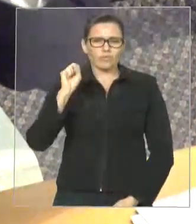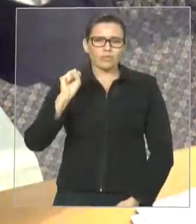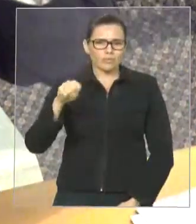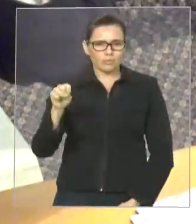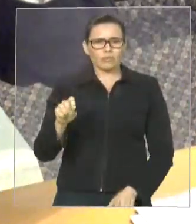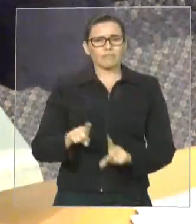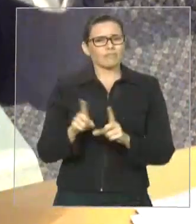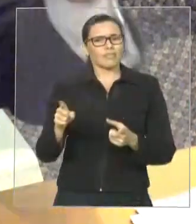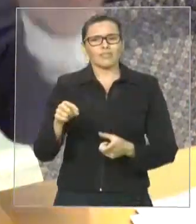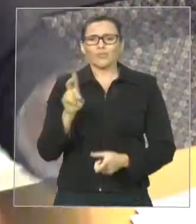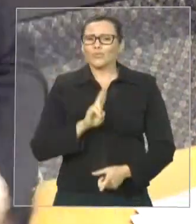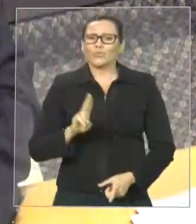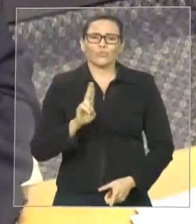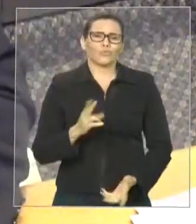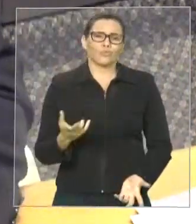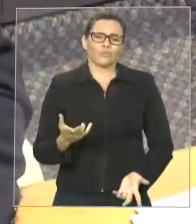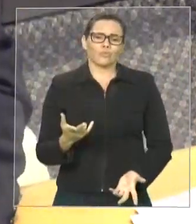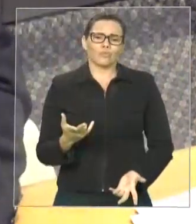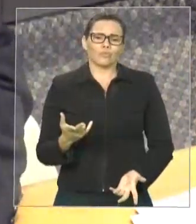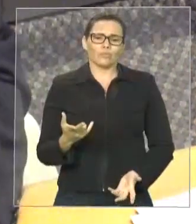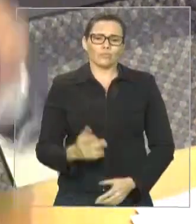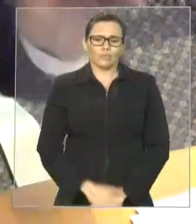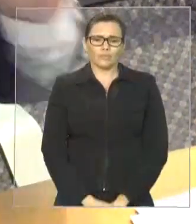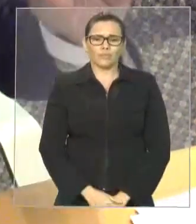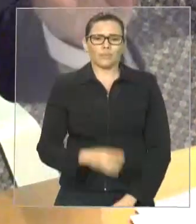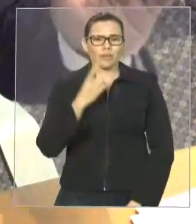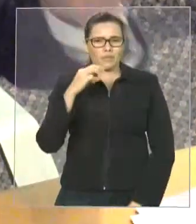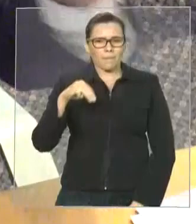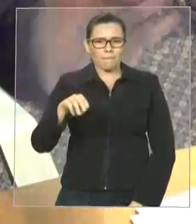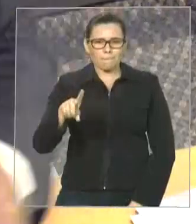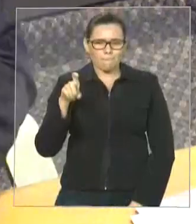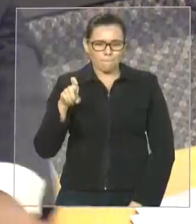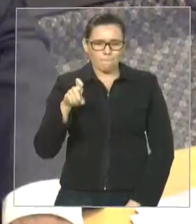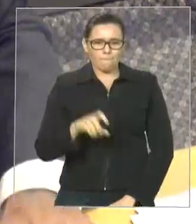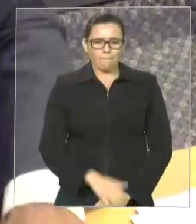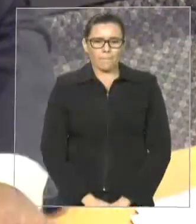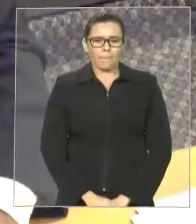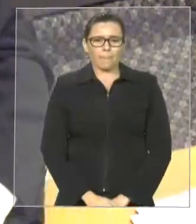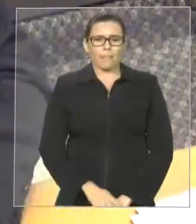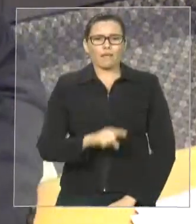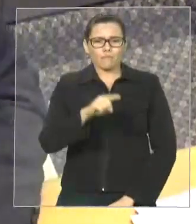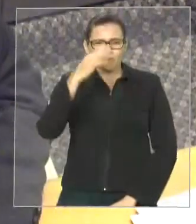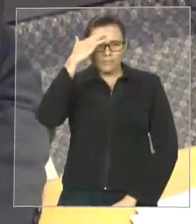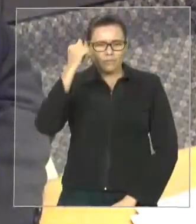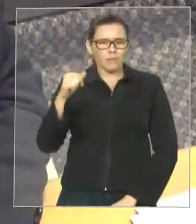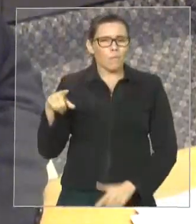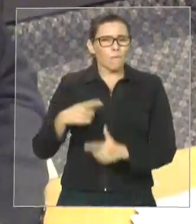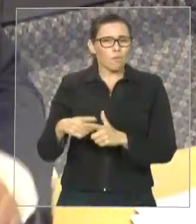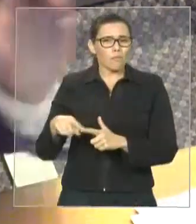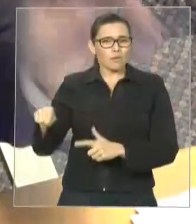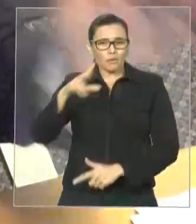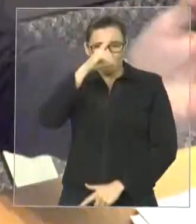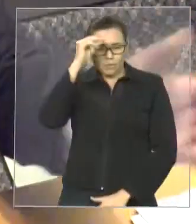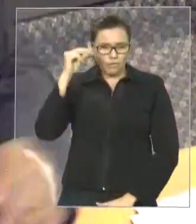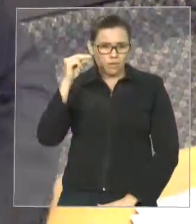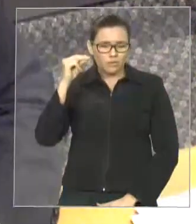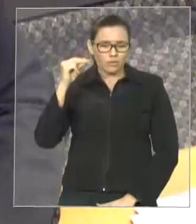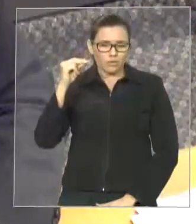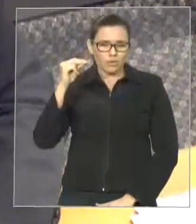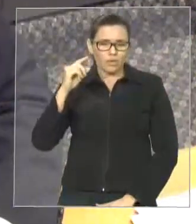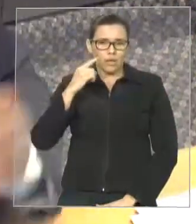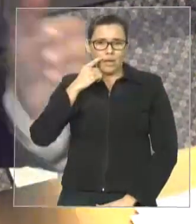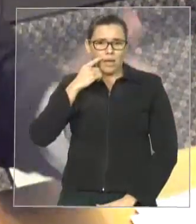que não está presente, deputado Max, para finalizar, sabe qual é o problema do prefeito Edivaldo Holanda? É que ele é um bom